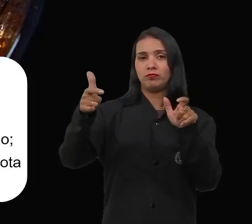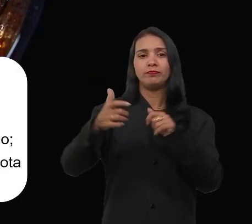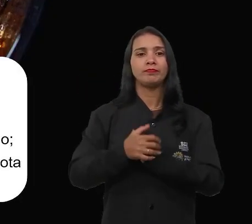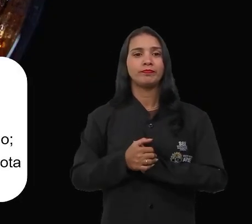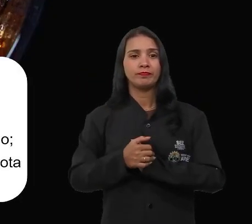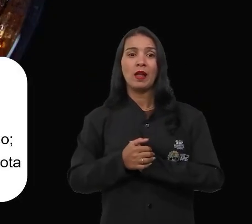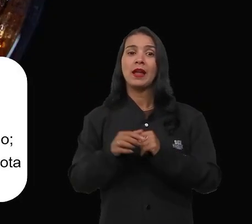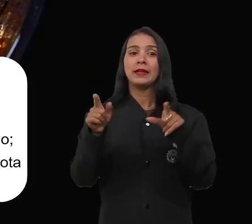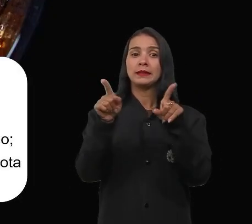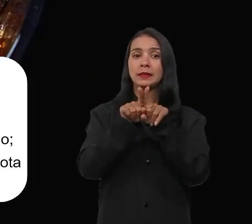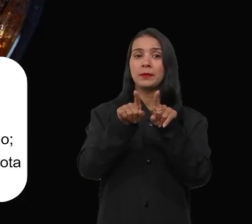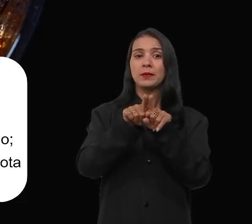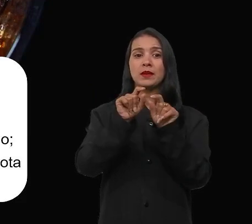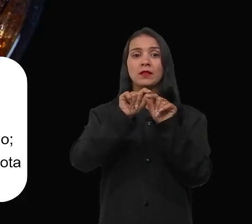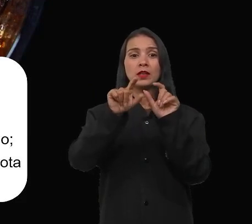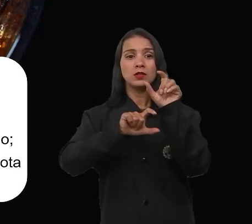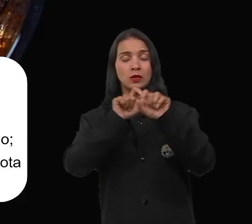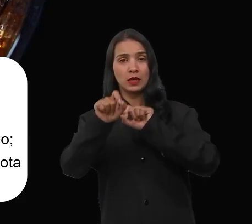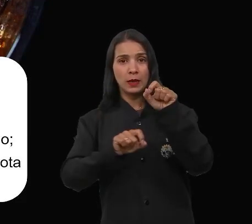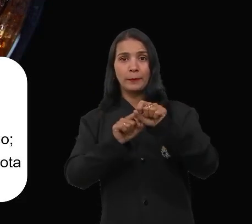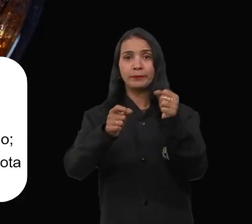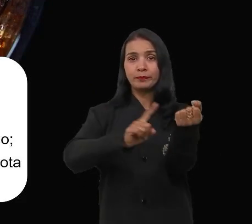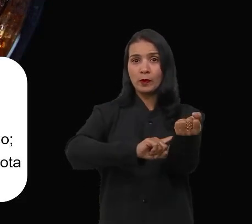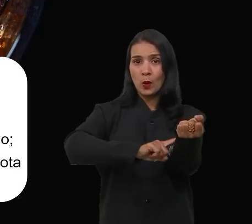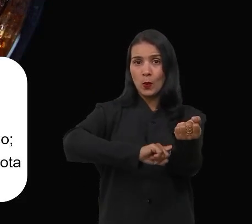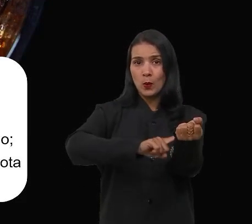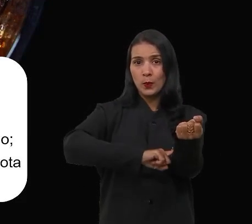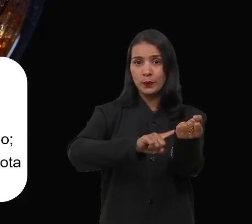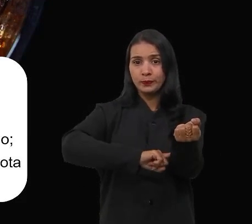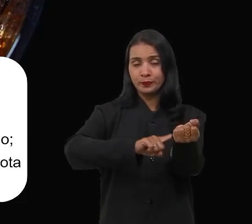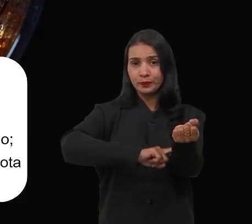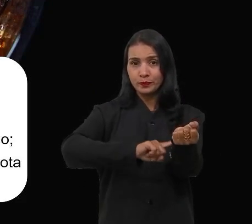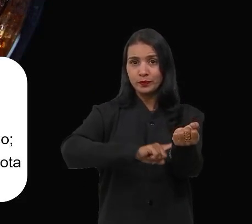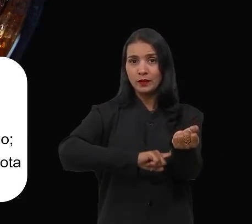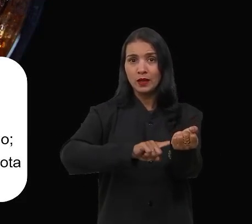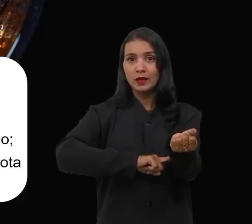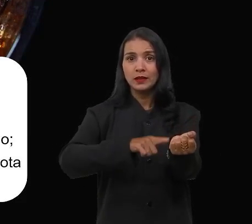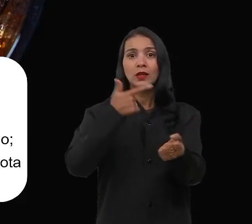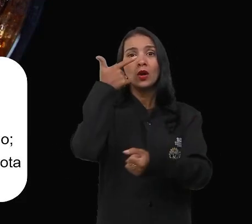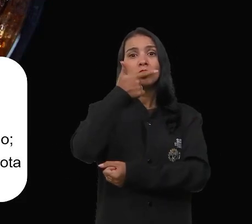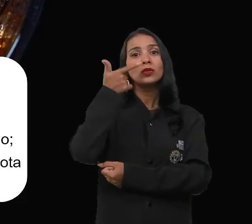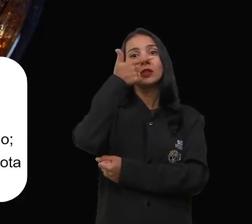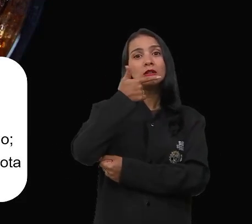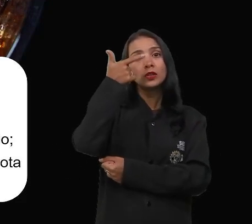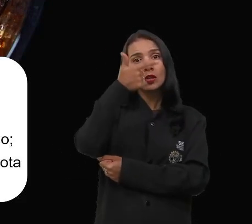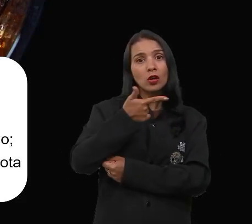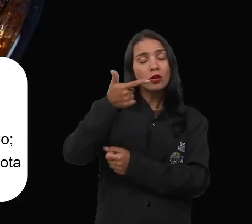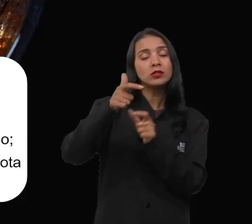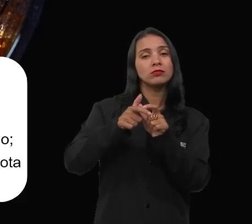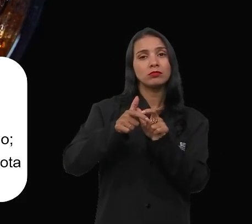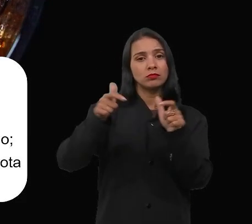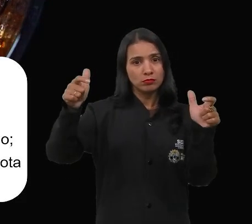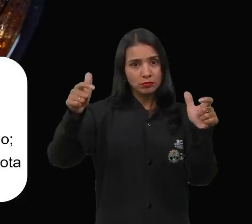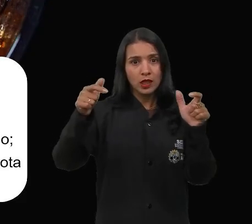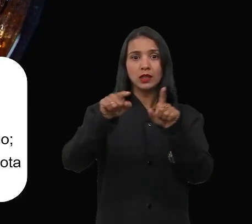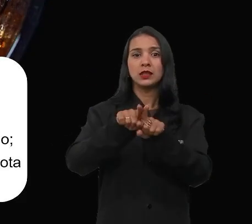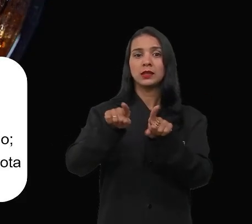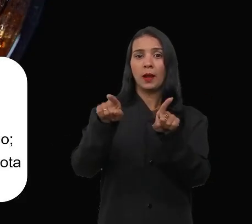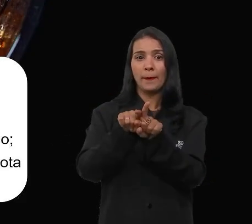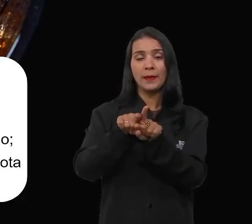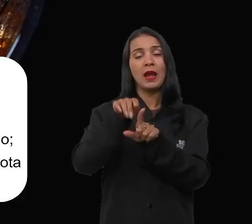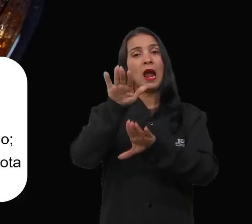Ele eleva rapidamente ali a glicose, né, no sangue, favorecendo a questão da resistência à insulina. Já é ali uma